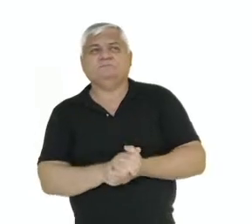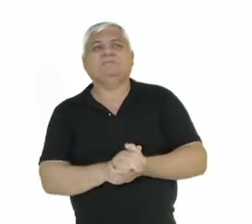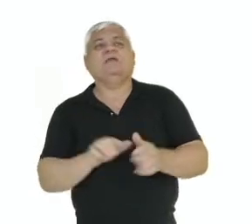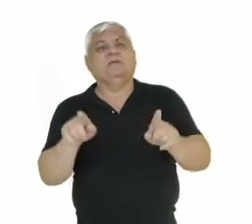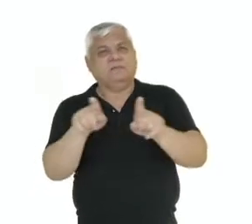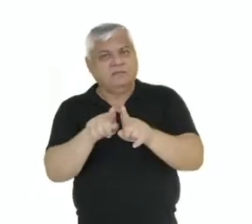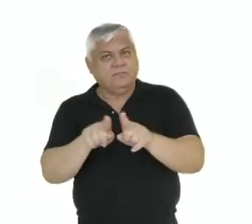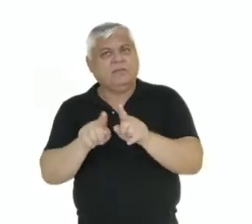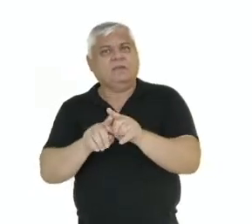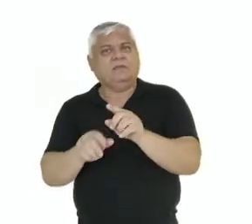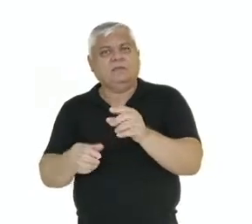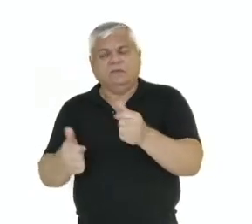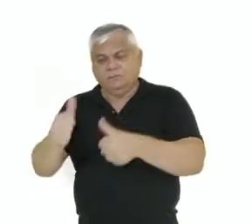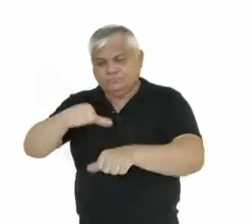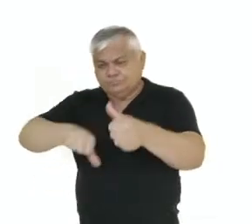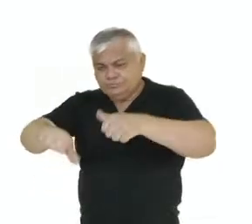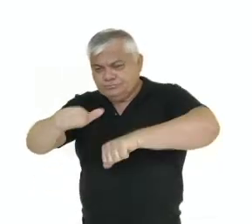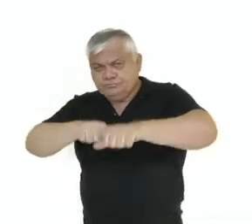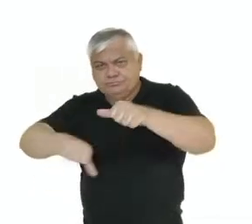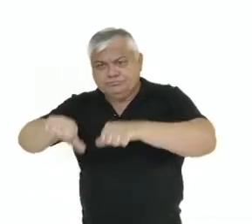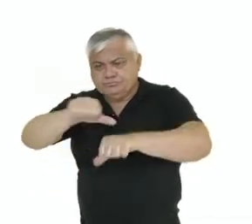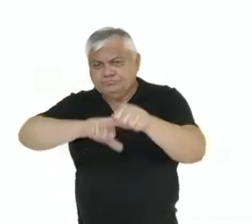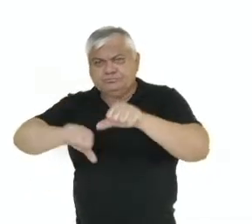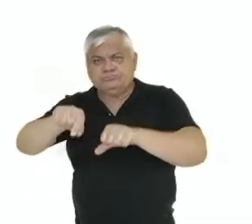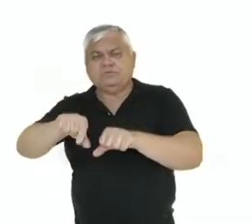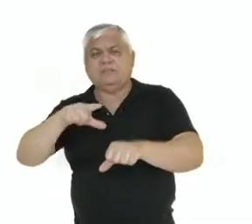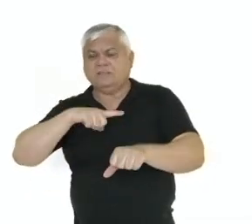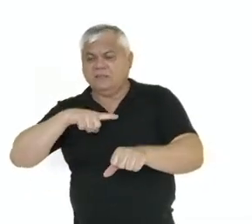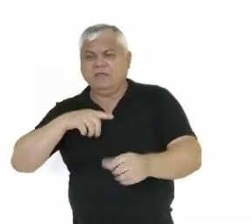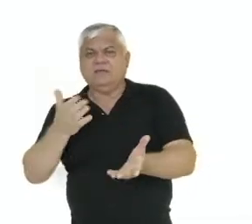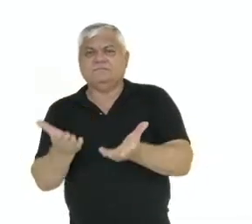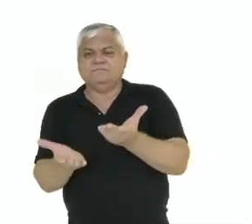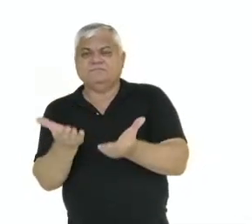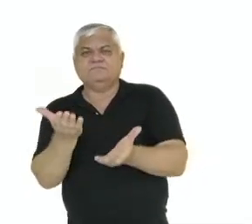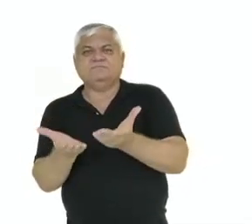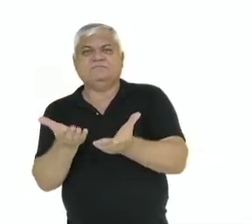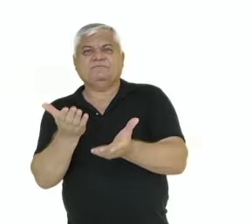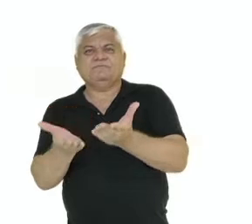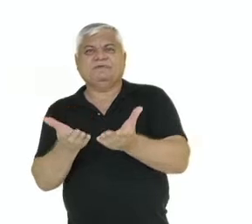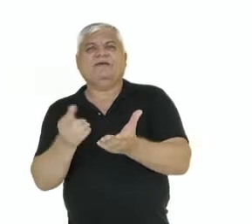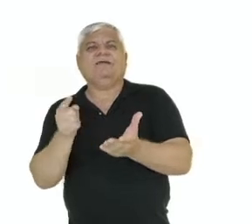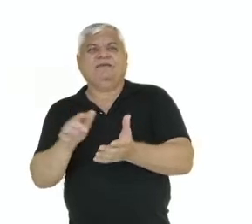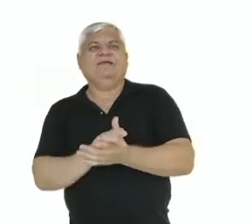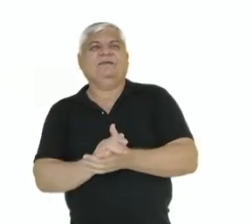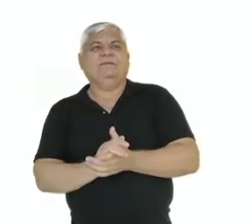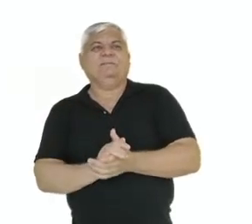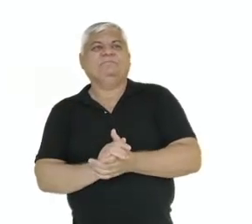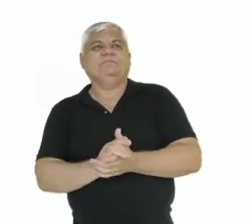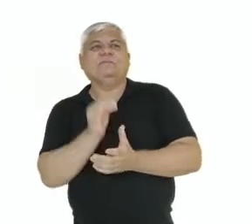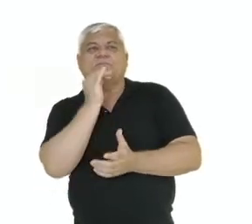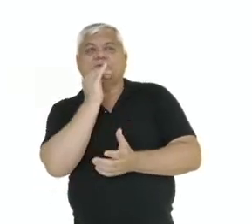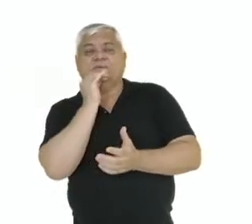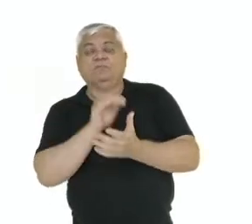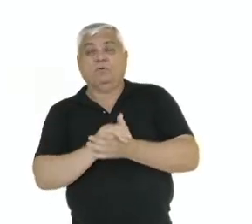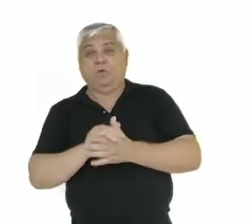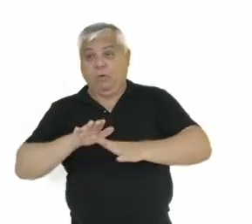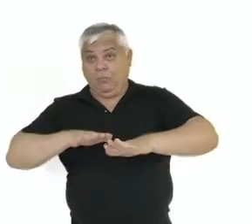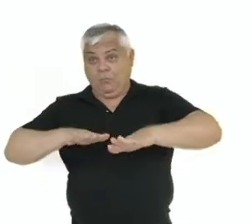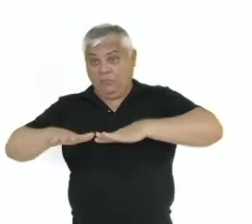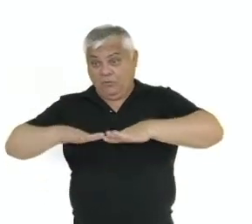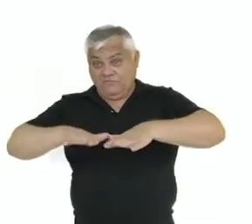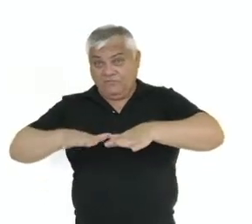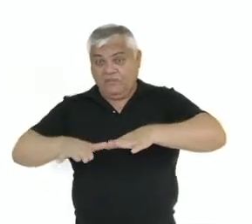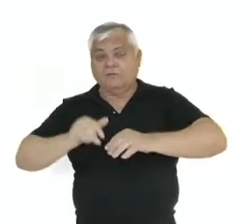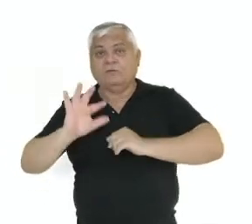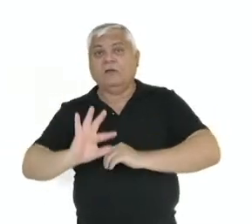reações químicas, quando o sistema reversível está em equilíbrio e sofre uma perturbação externa. O sistema age de